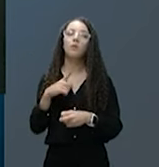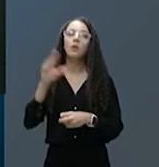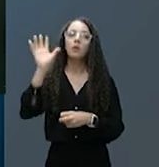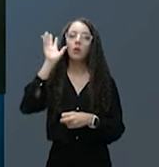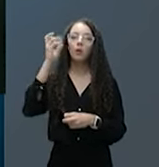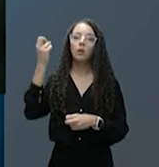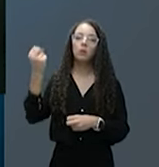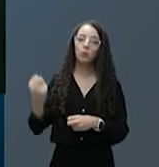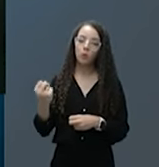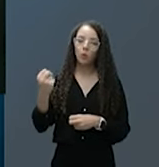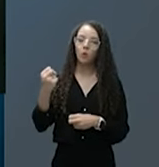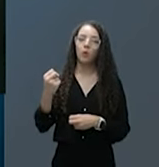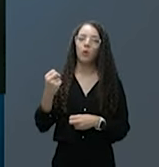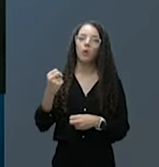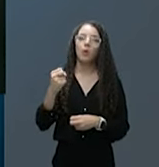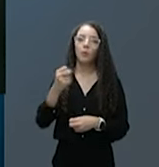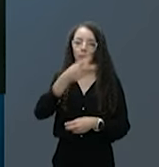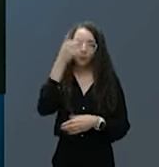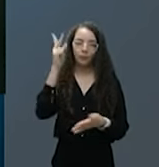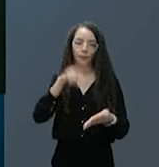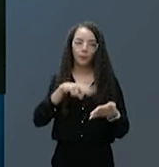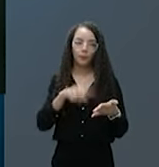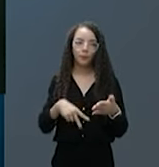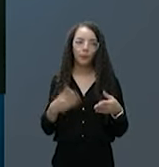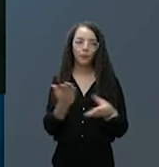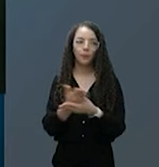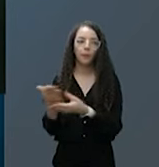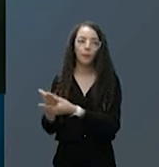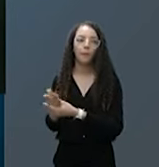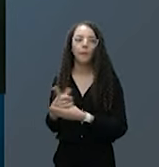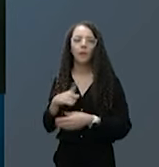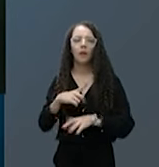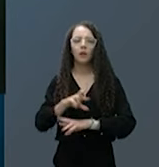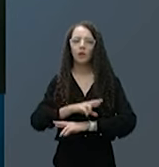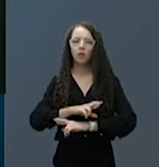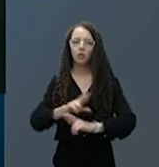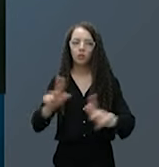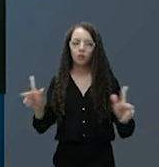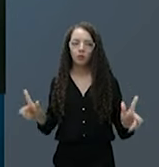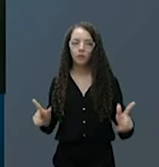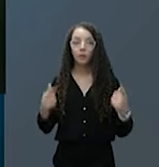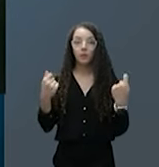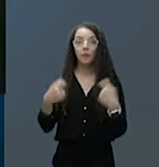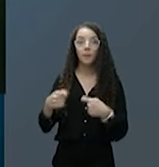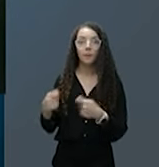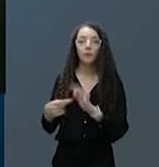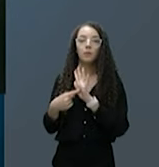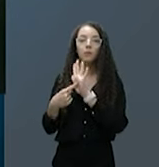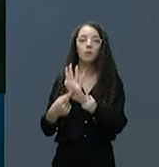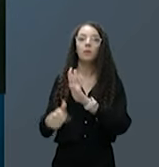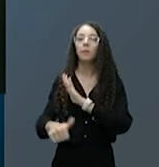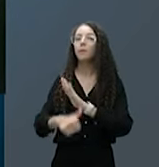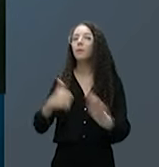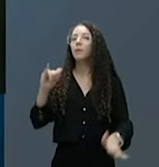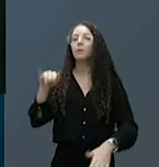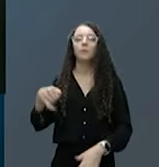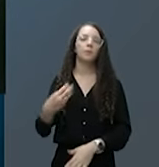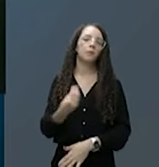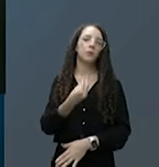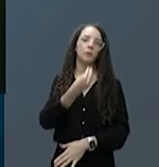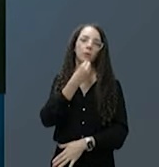precedente qualificado, a alegação de distinção deve ser formulada na primeira oportunidade,